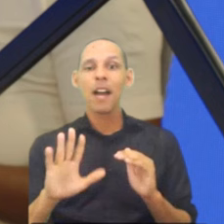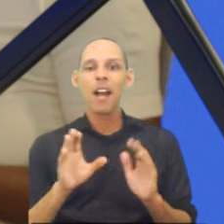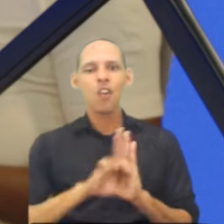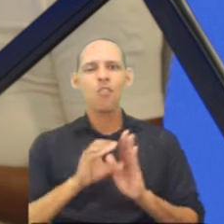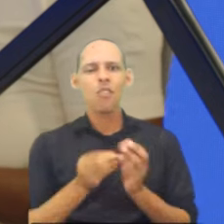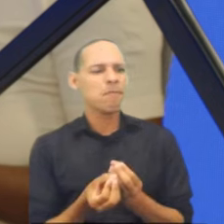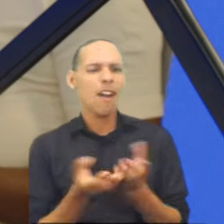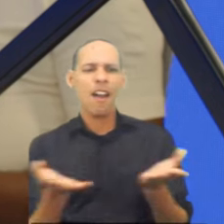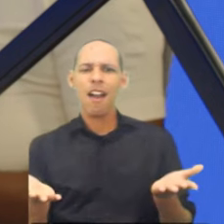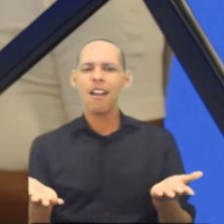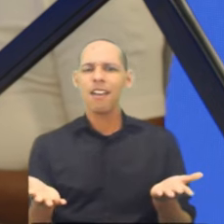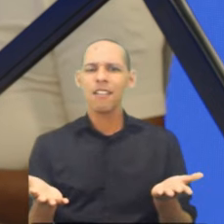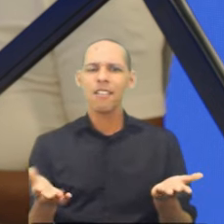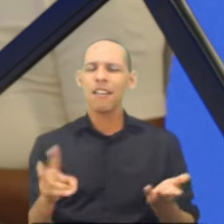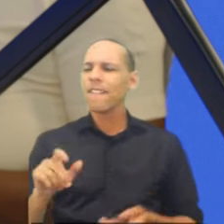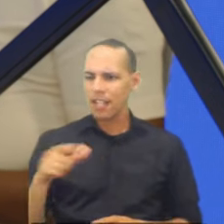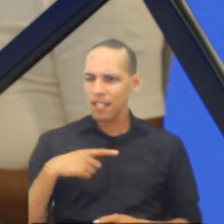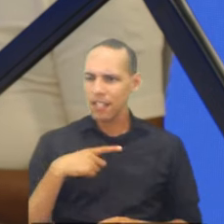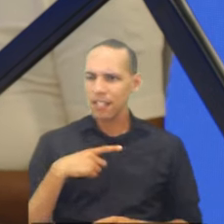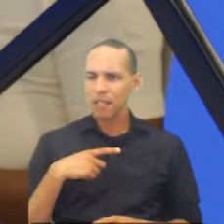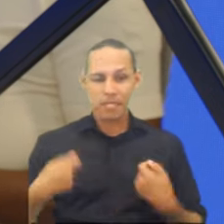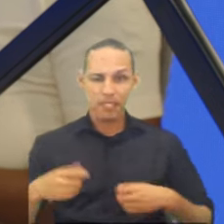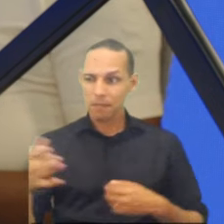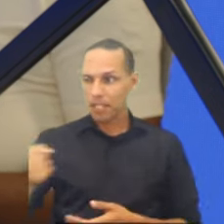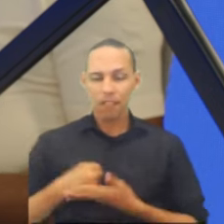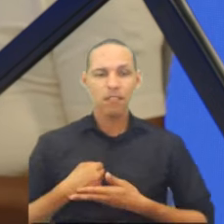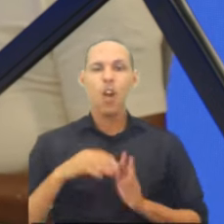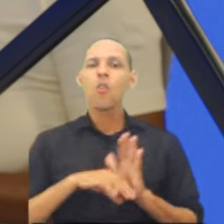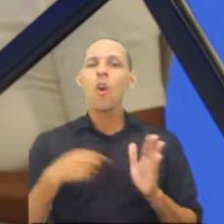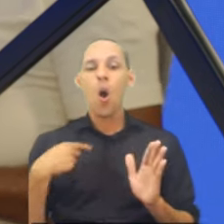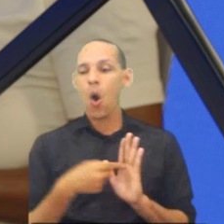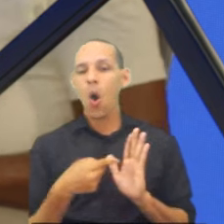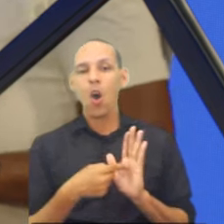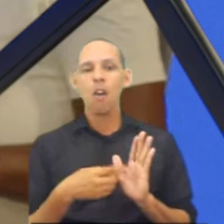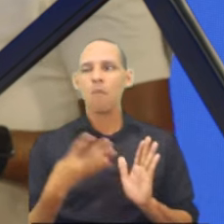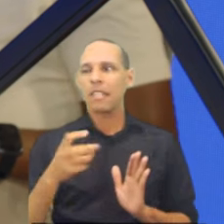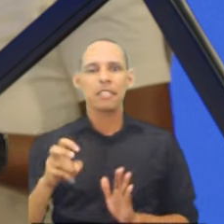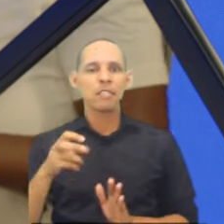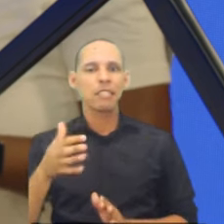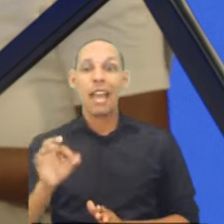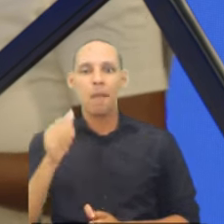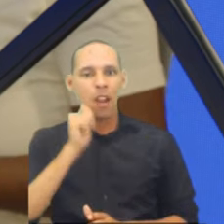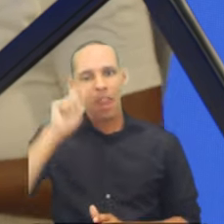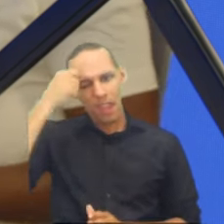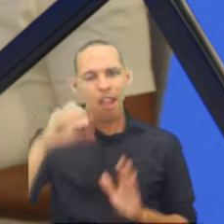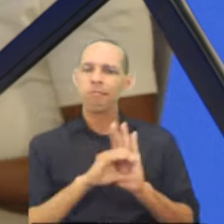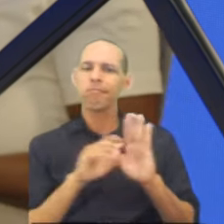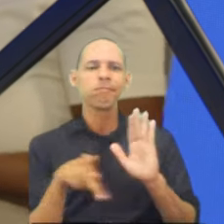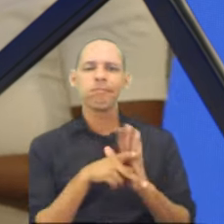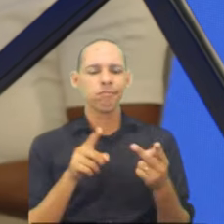currículo de várias tem vaga alguém fala assim eu tô precisando de não sei o quê eu tenho um currículo de quatro 5 10 mulheres negras